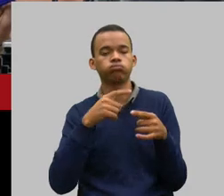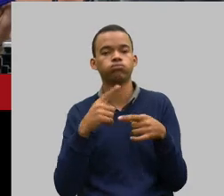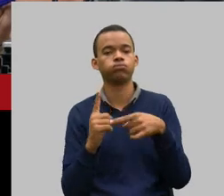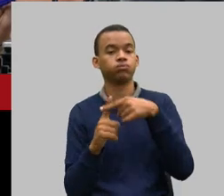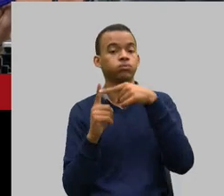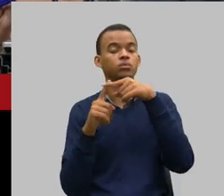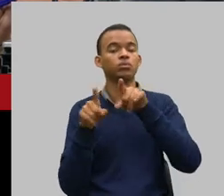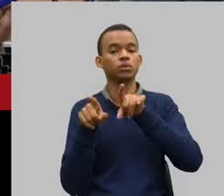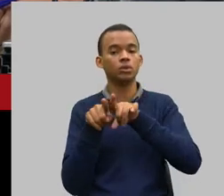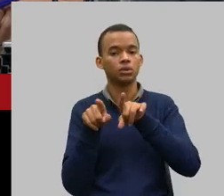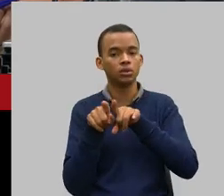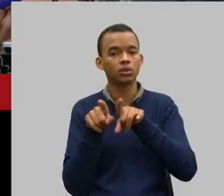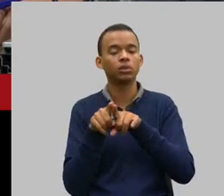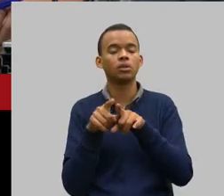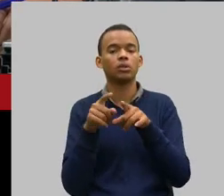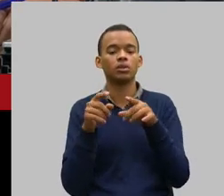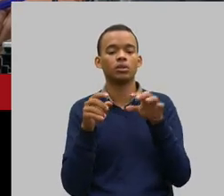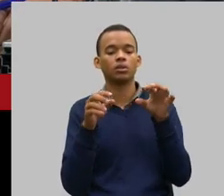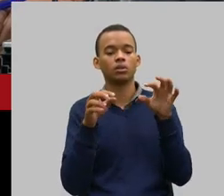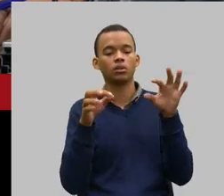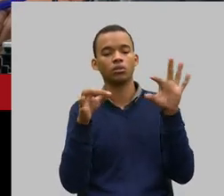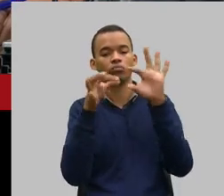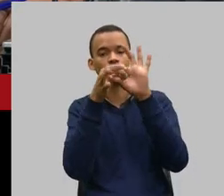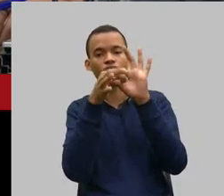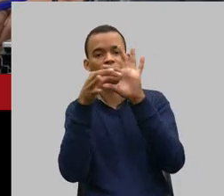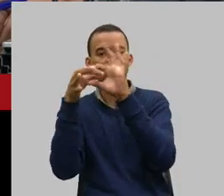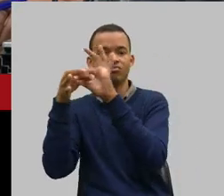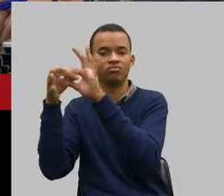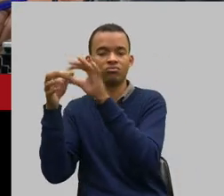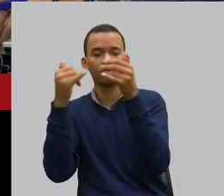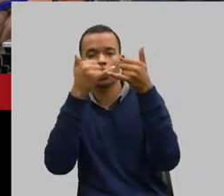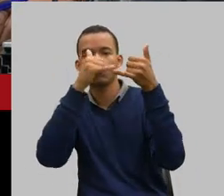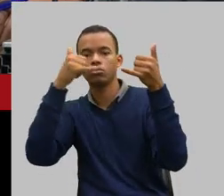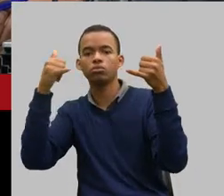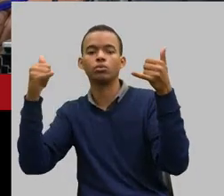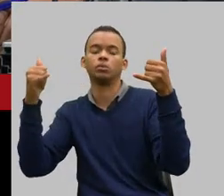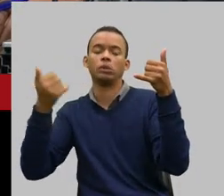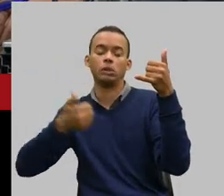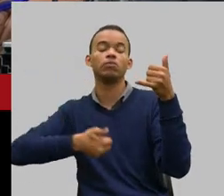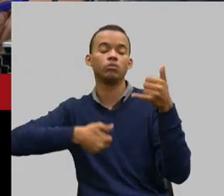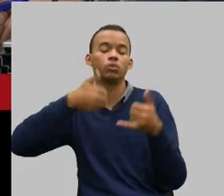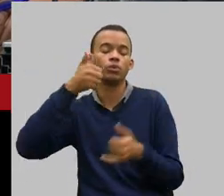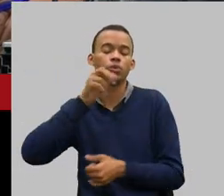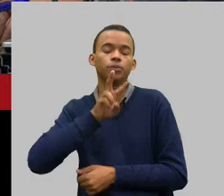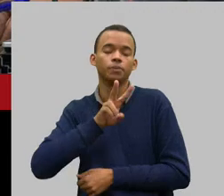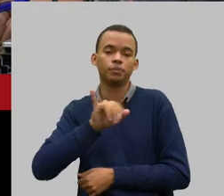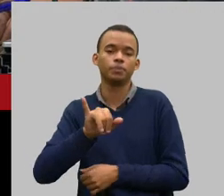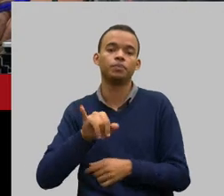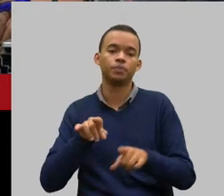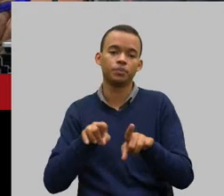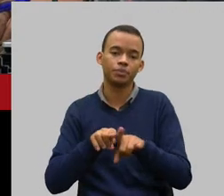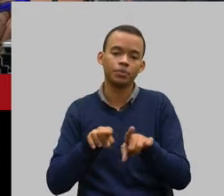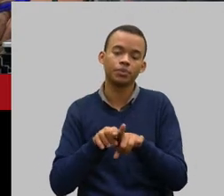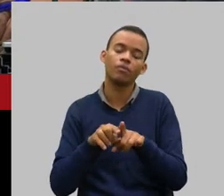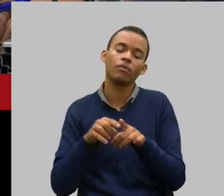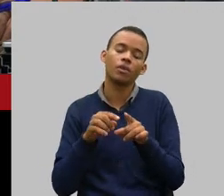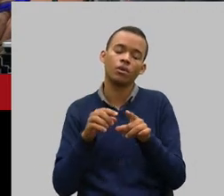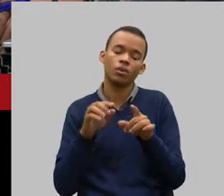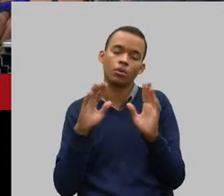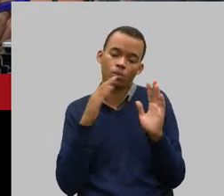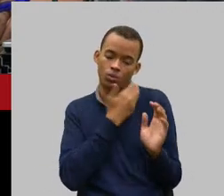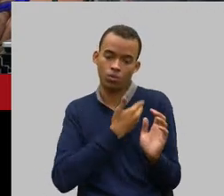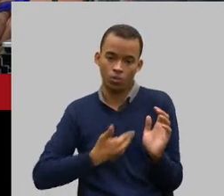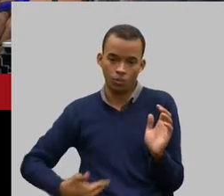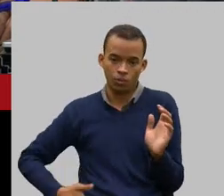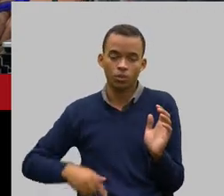interligação na rede né o governo também tem dado uma prioridade ao licenciamento ambiental das linhas de